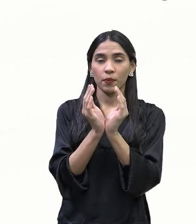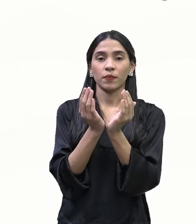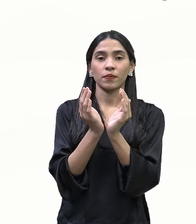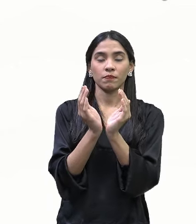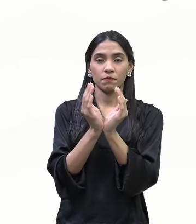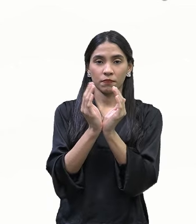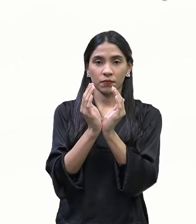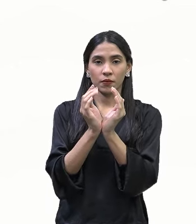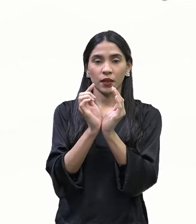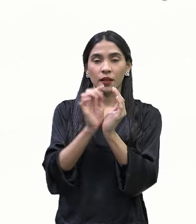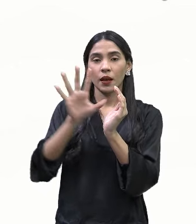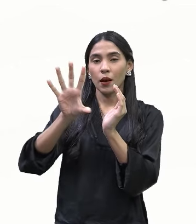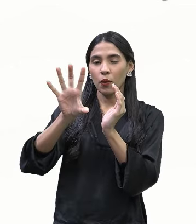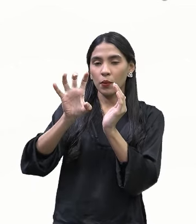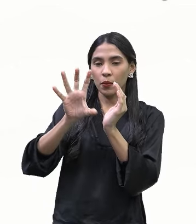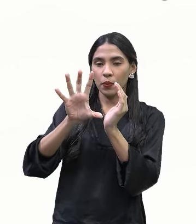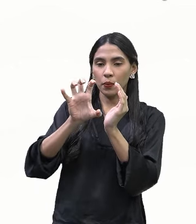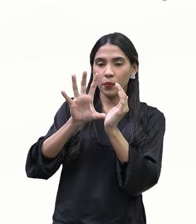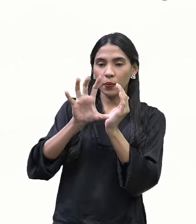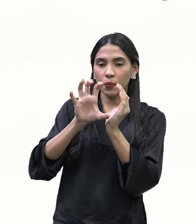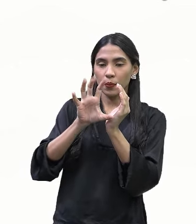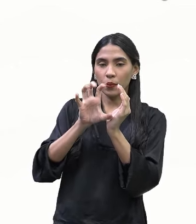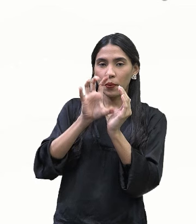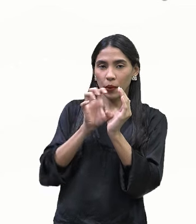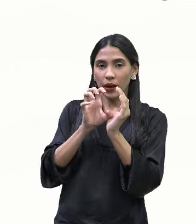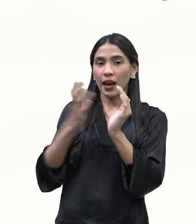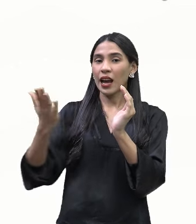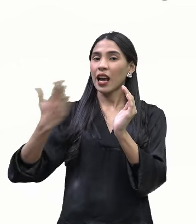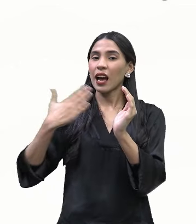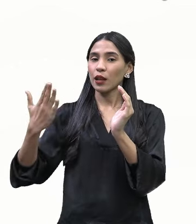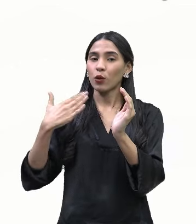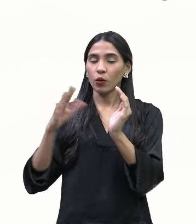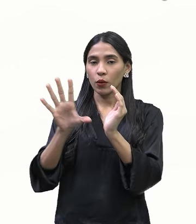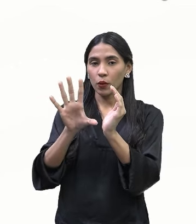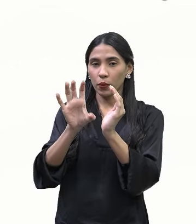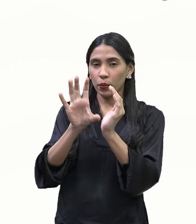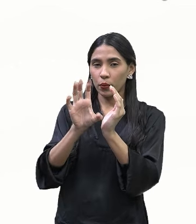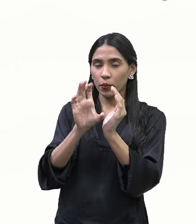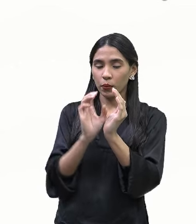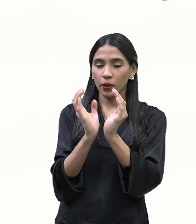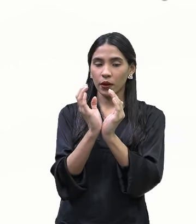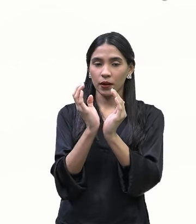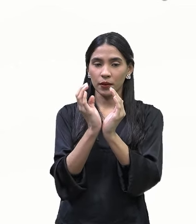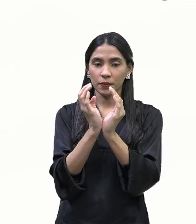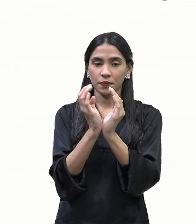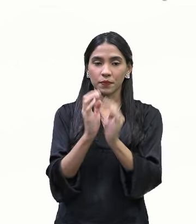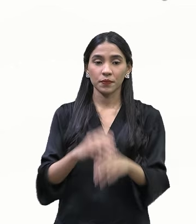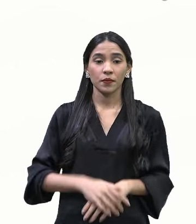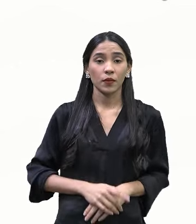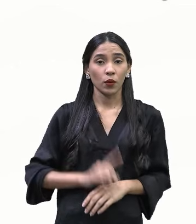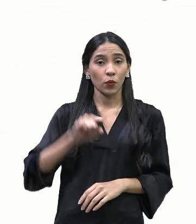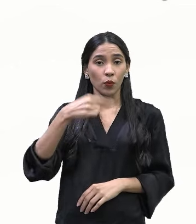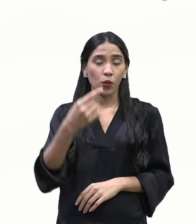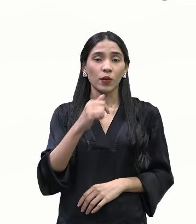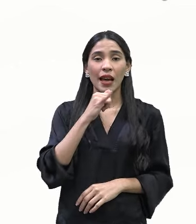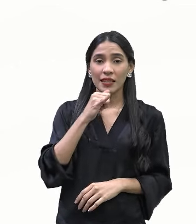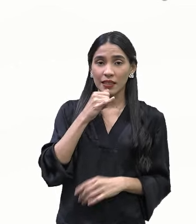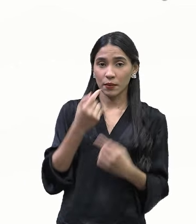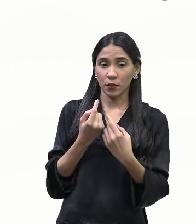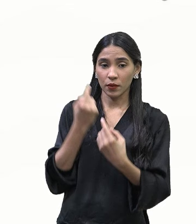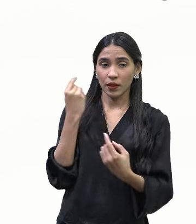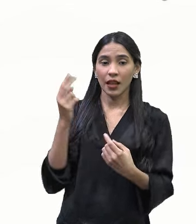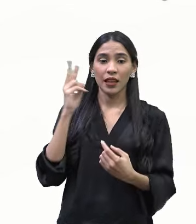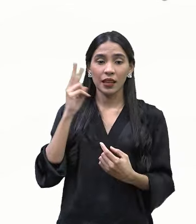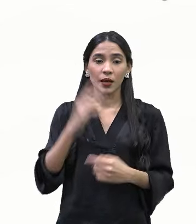frasco vai estar recebendo calor do ambiente. Então, está entrando ali. Novamente, no exemplo anterior que a gente tem aqui,